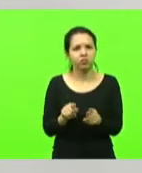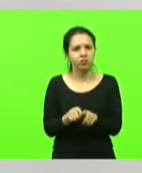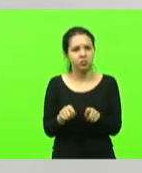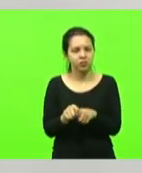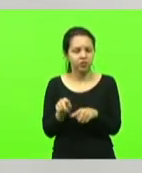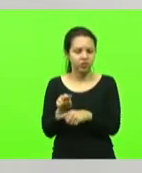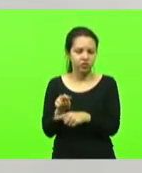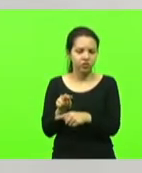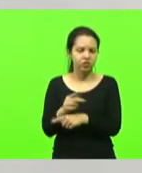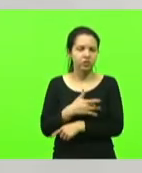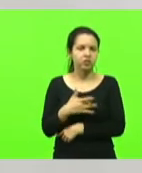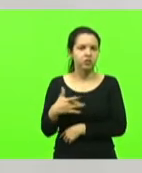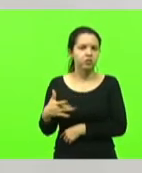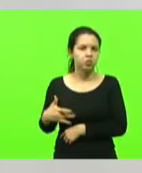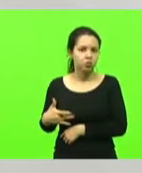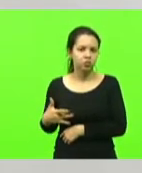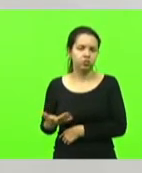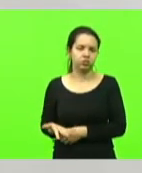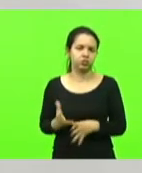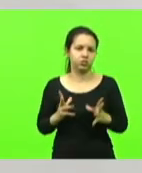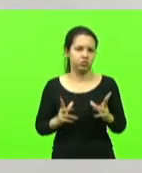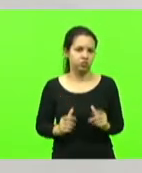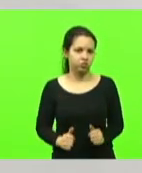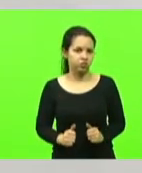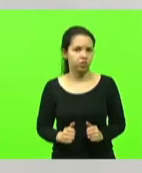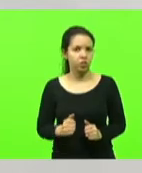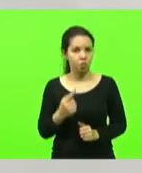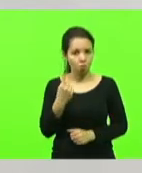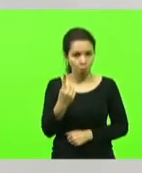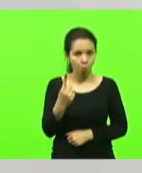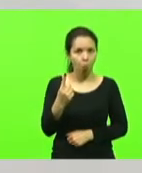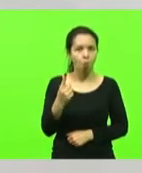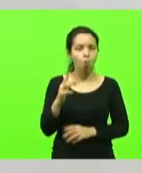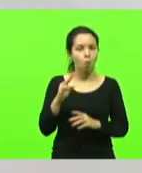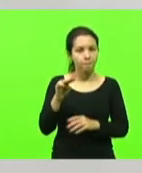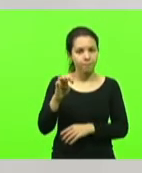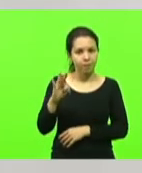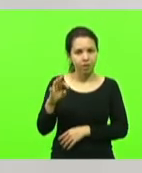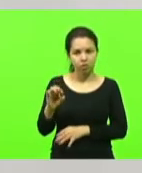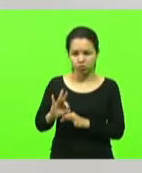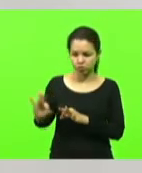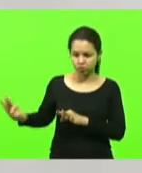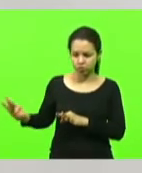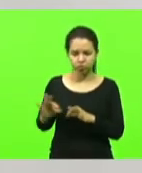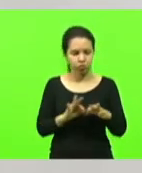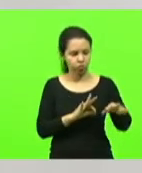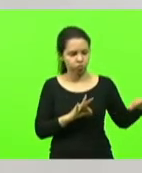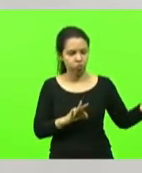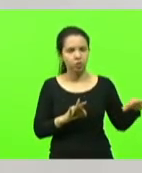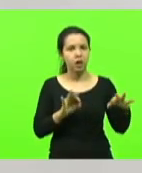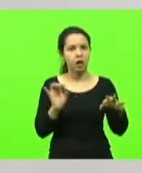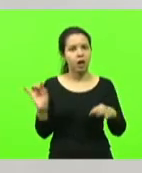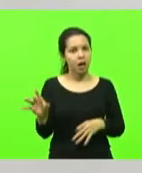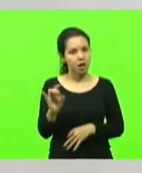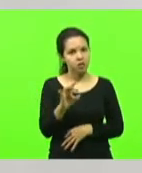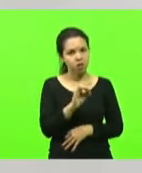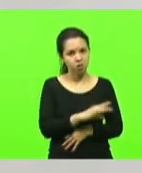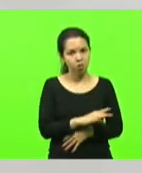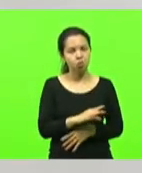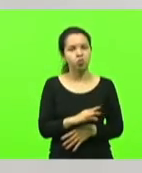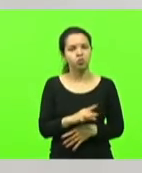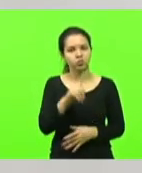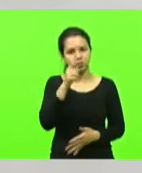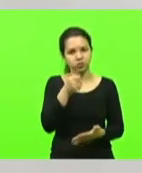sanitária? Existem, apesar de ser 1 metro definido, cada qual aplica a sua medida, o que gera uma